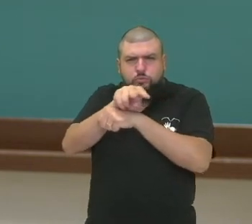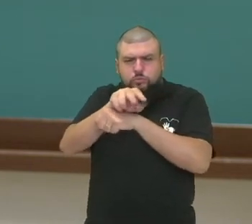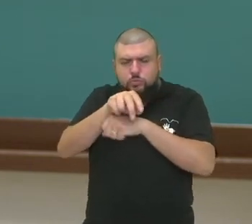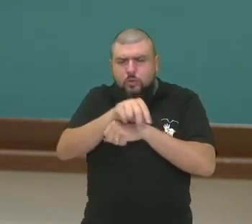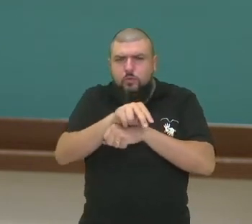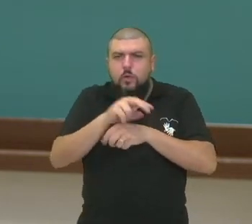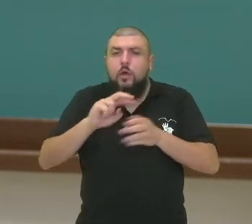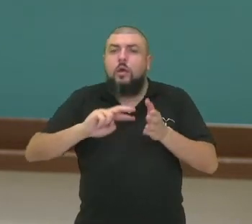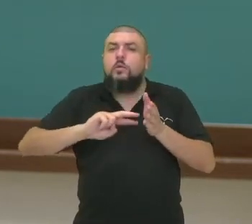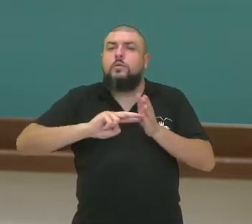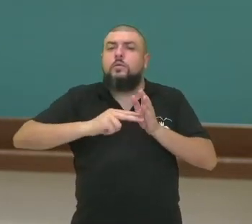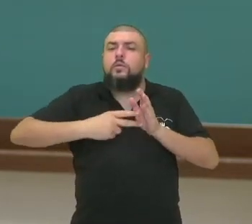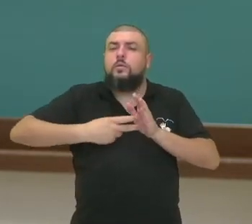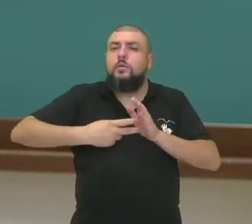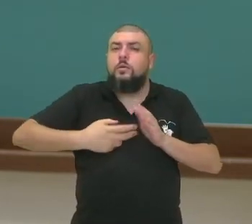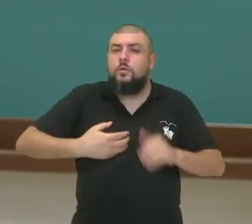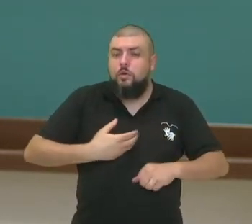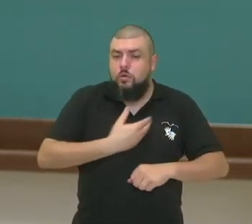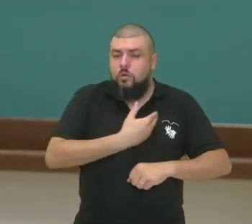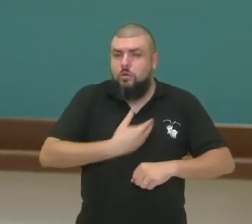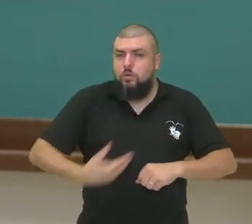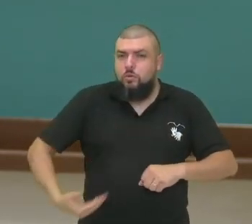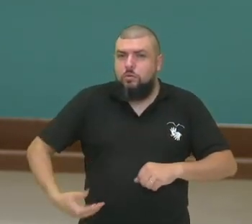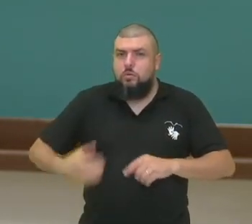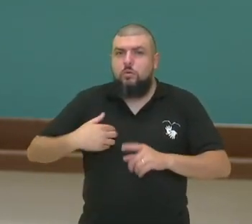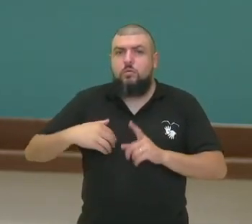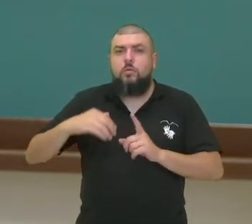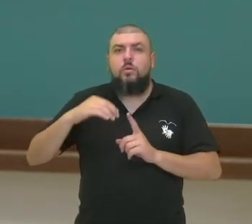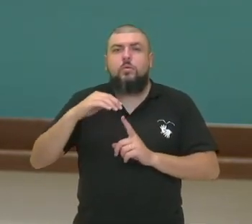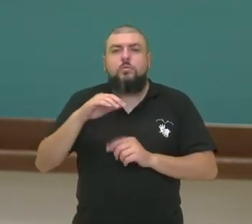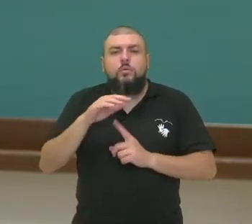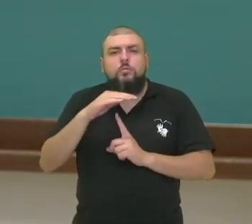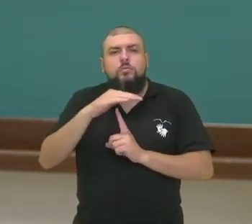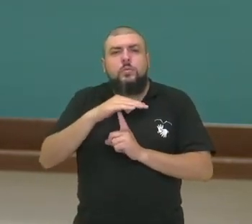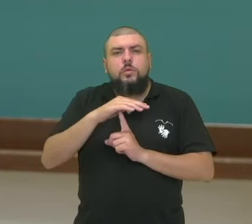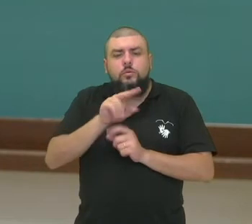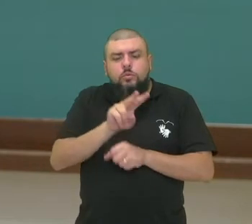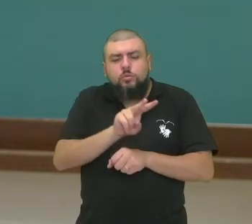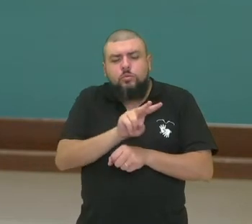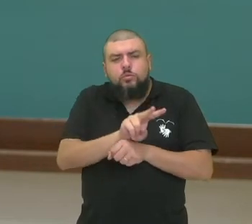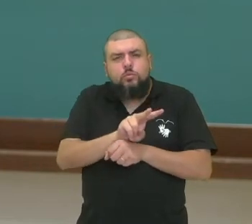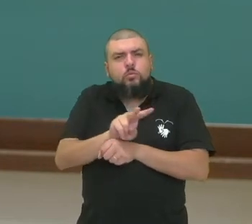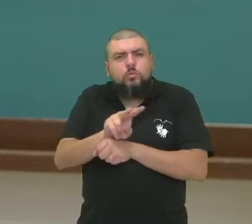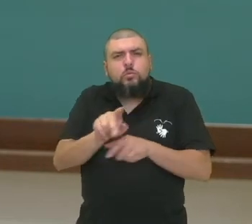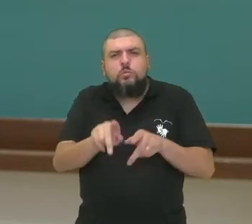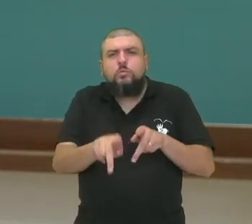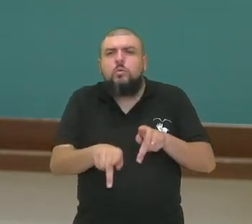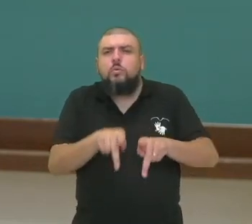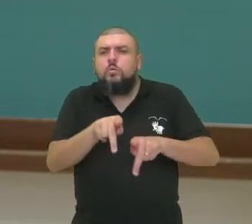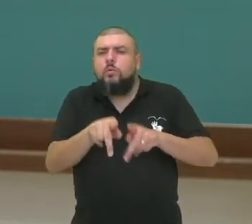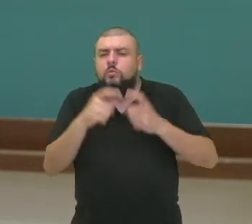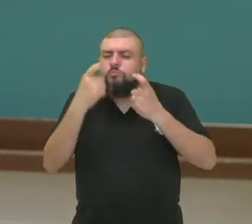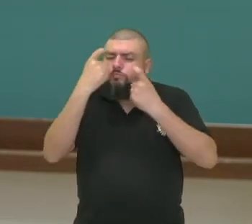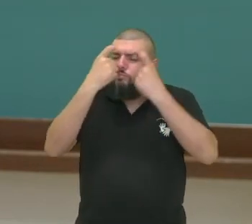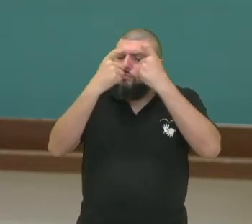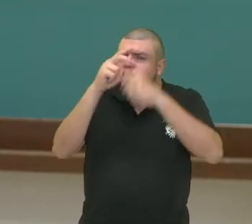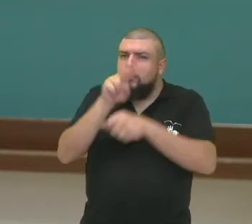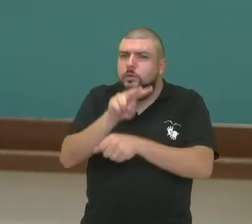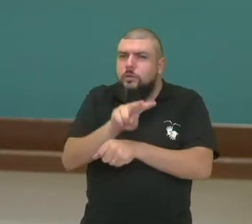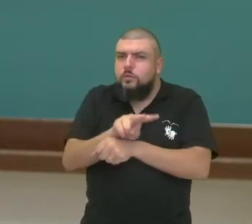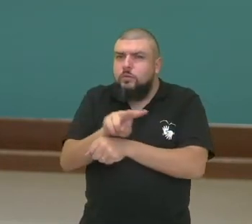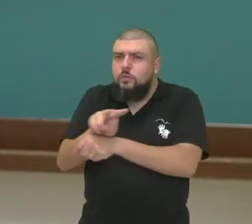representa justamente a força do estado, o olhar zeloso, o olhar atento do estado sobre